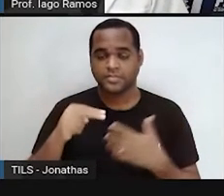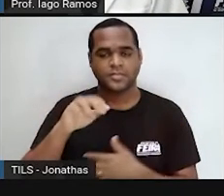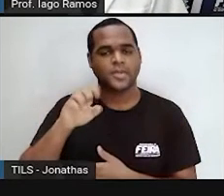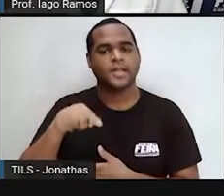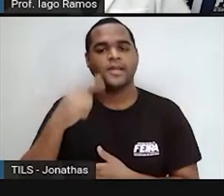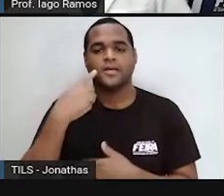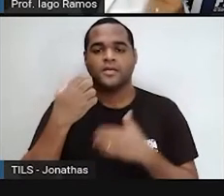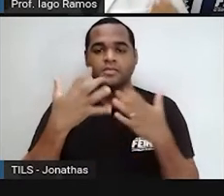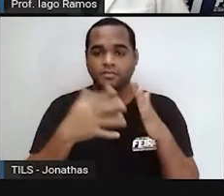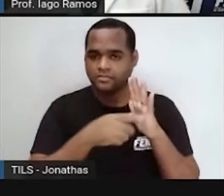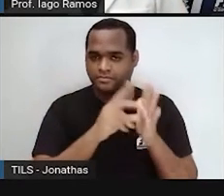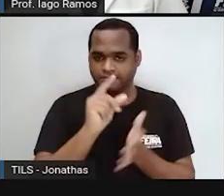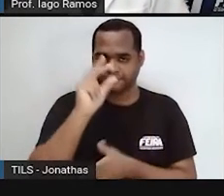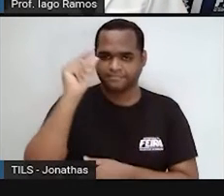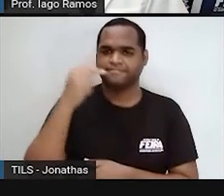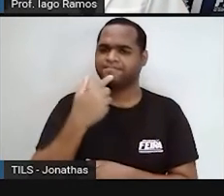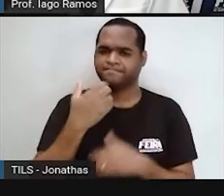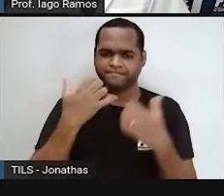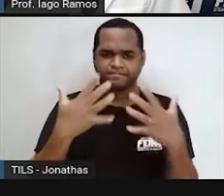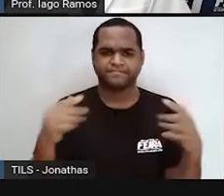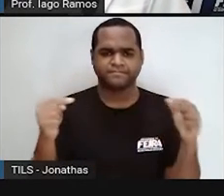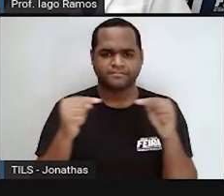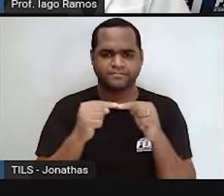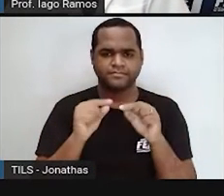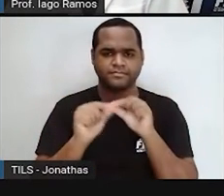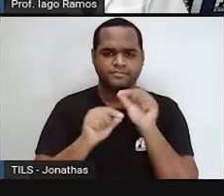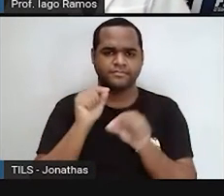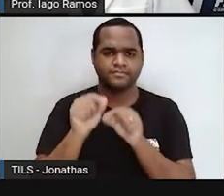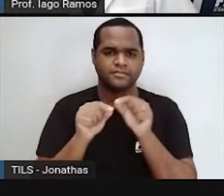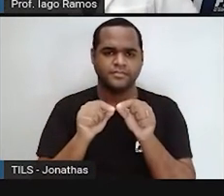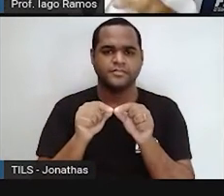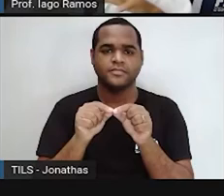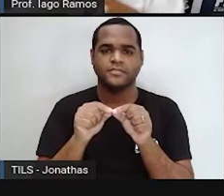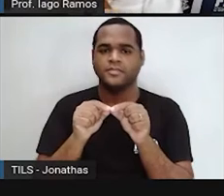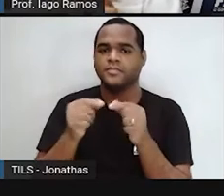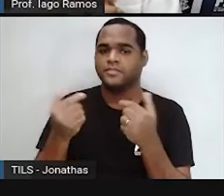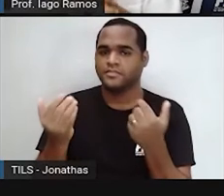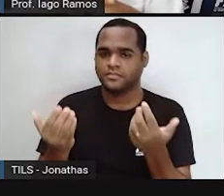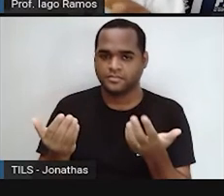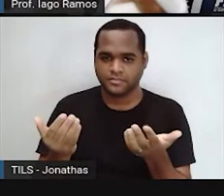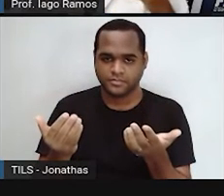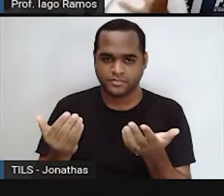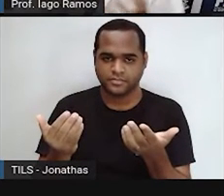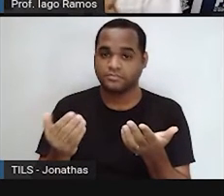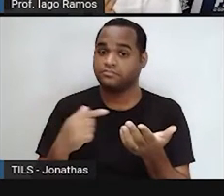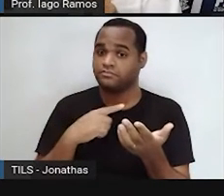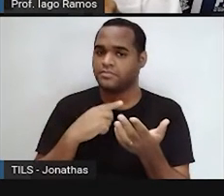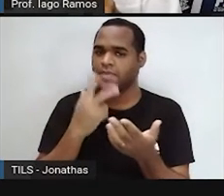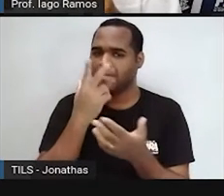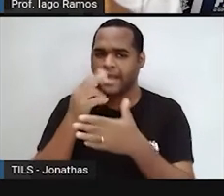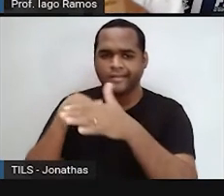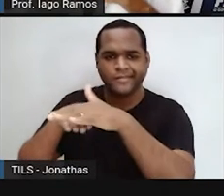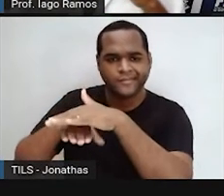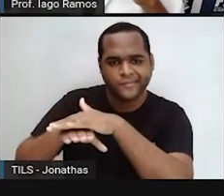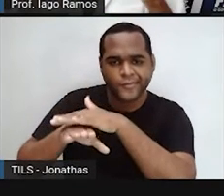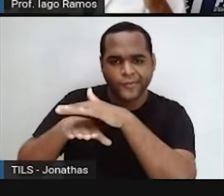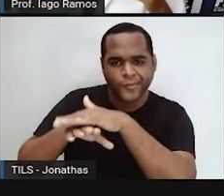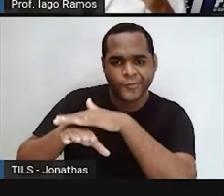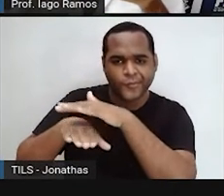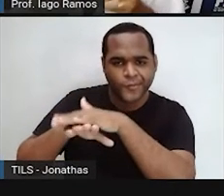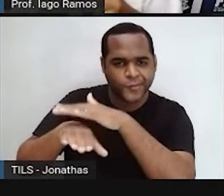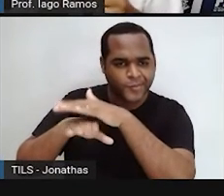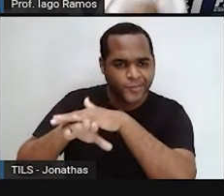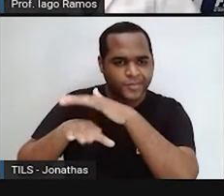E lá na antiguidade ela serviram para né serviram de tumbas né